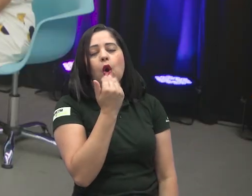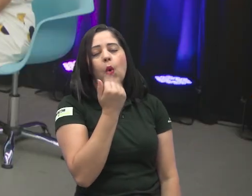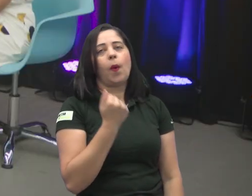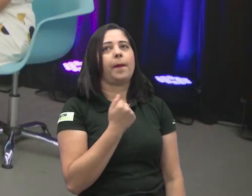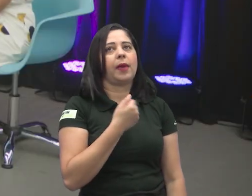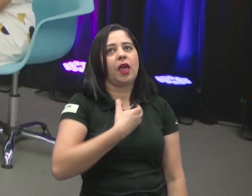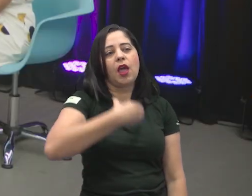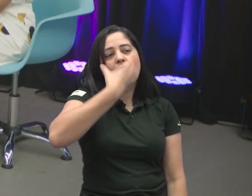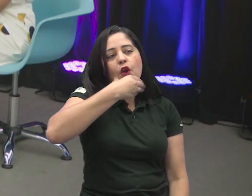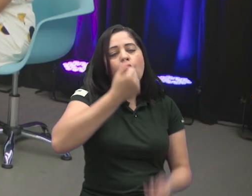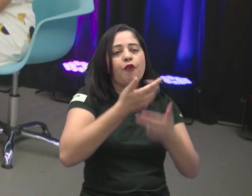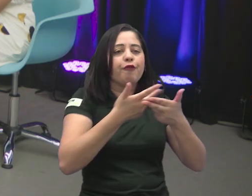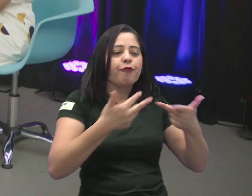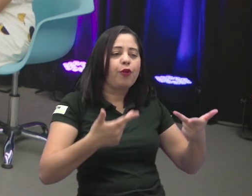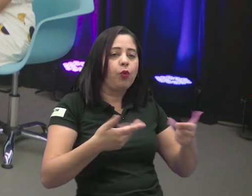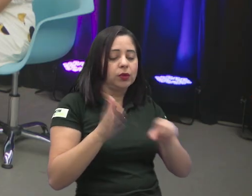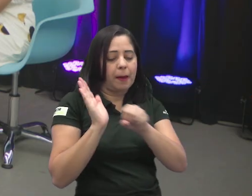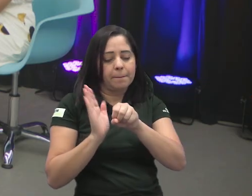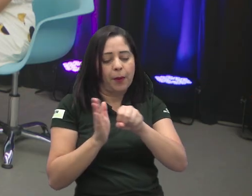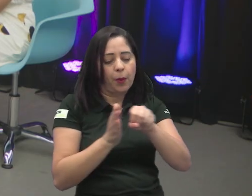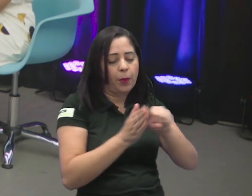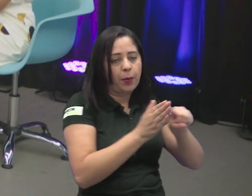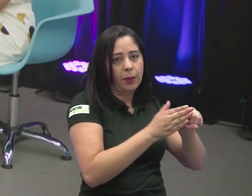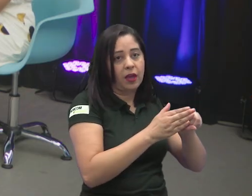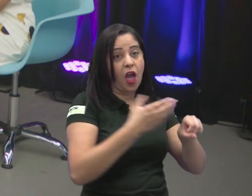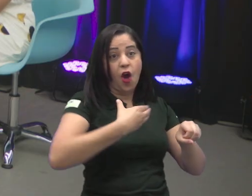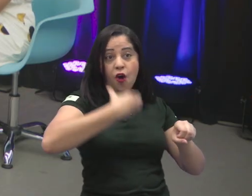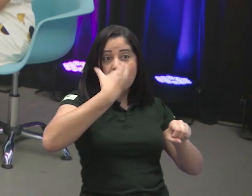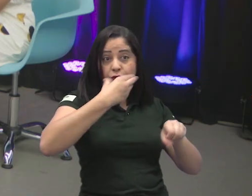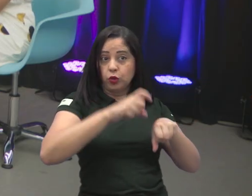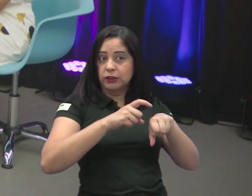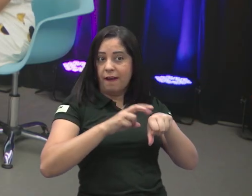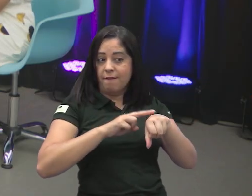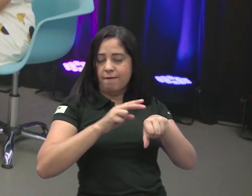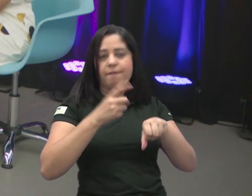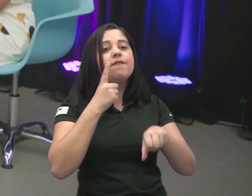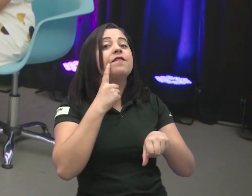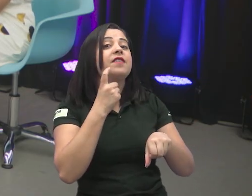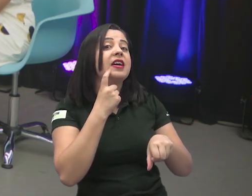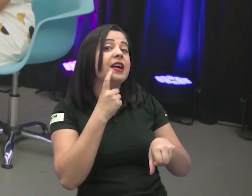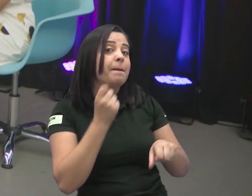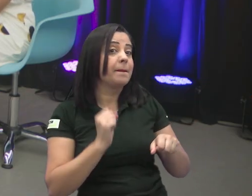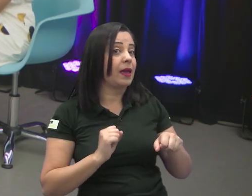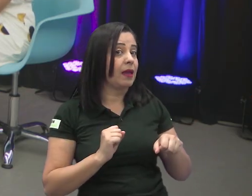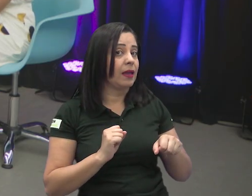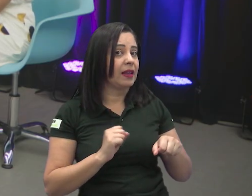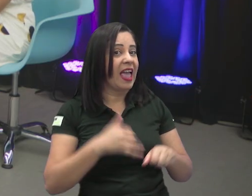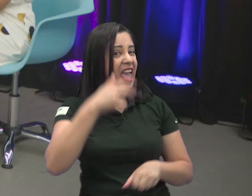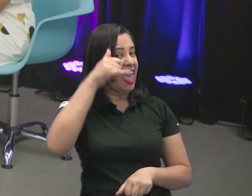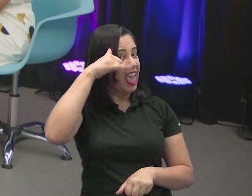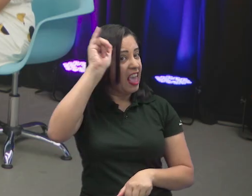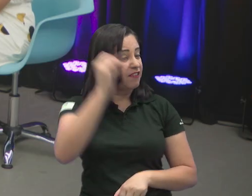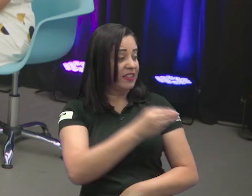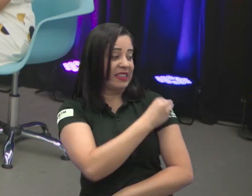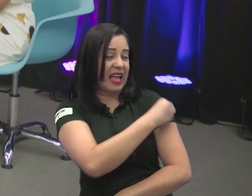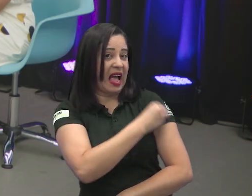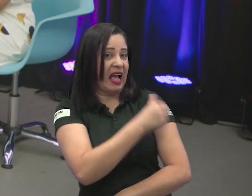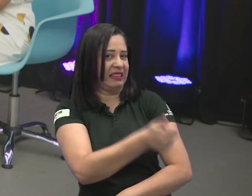frutas, legumes, frutas vermelhas principalmente, né? Evitar o